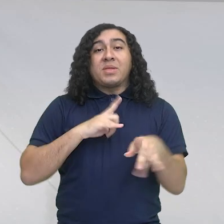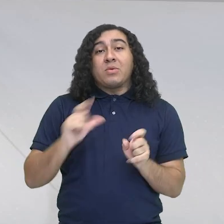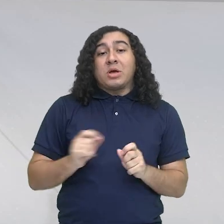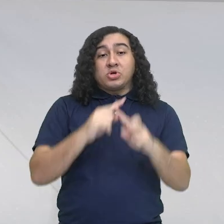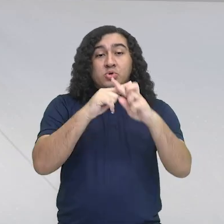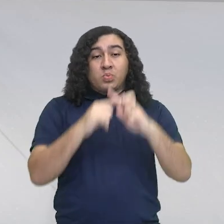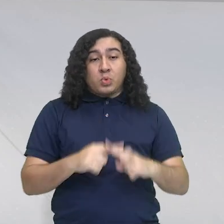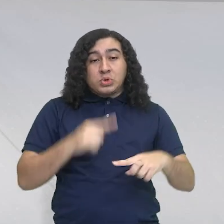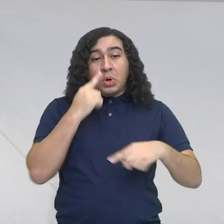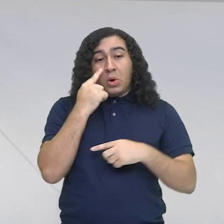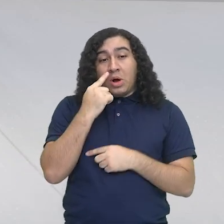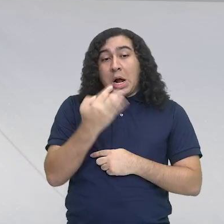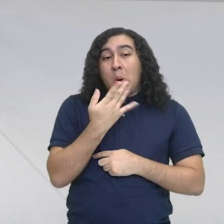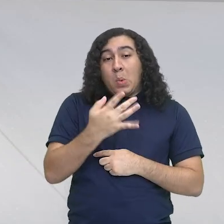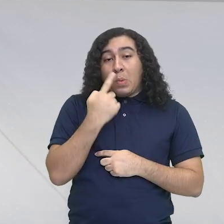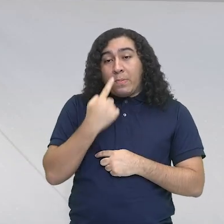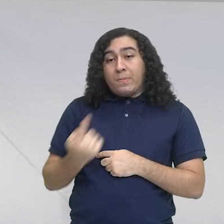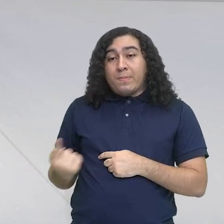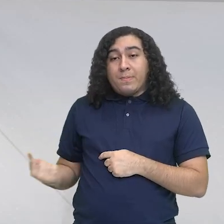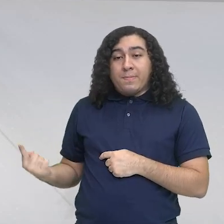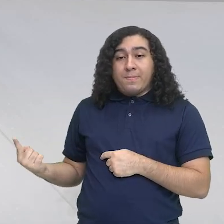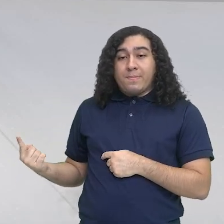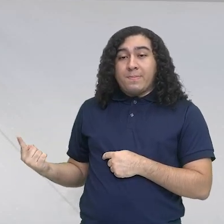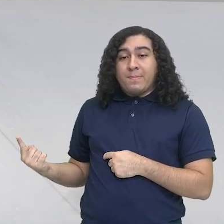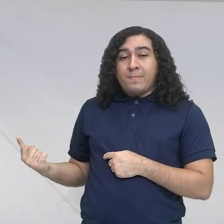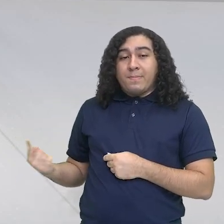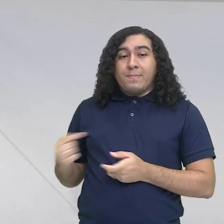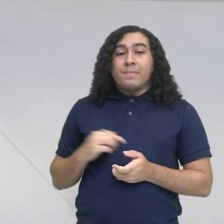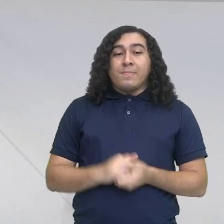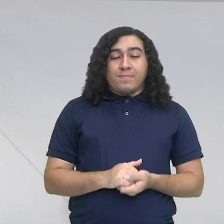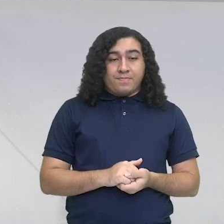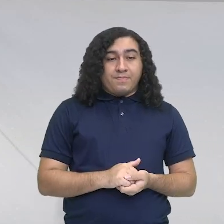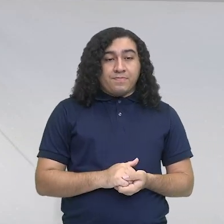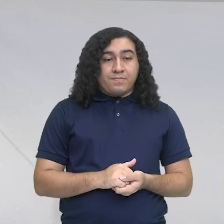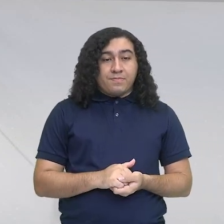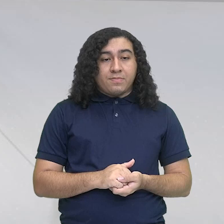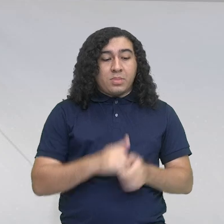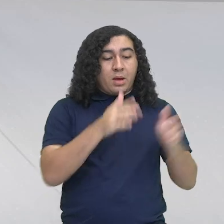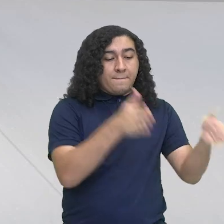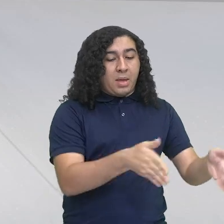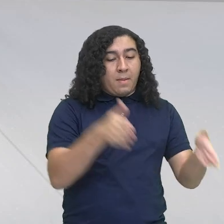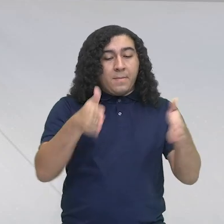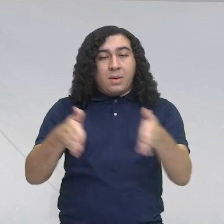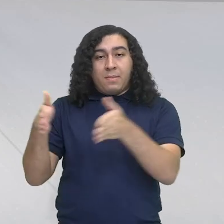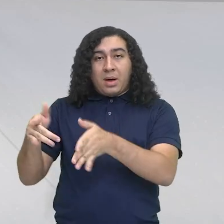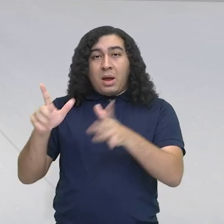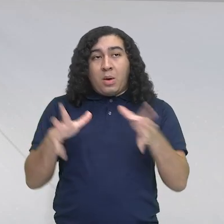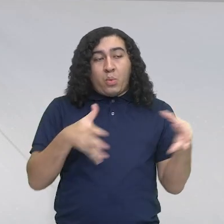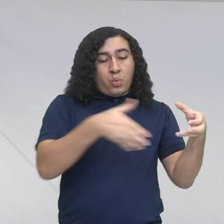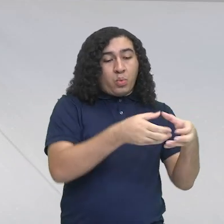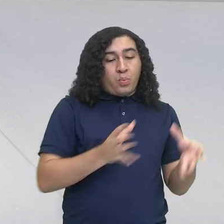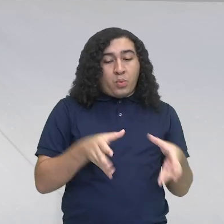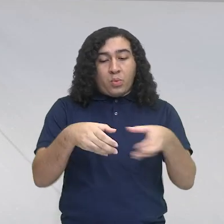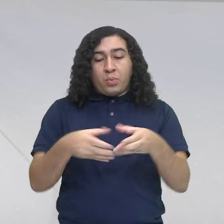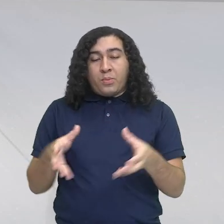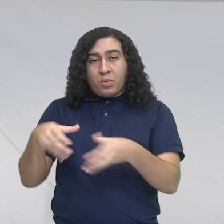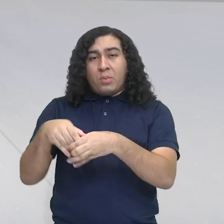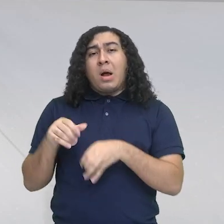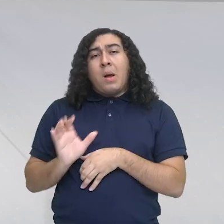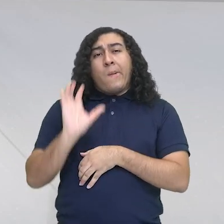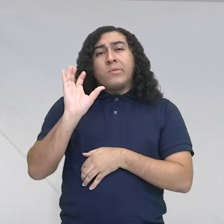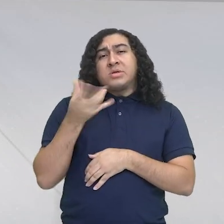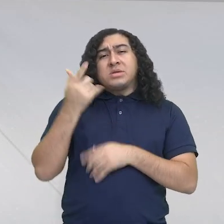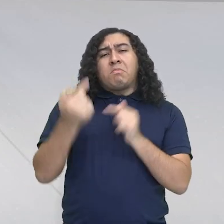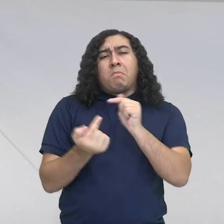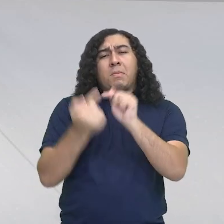é Guerreiros Mura, tradicional e flor matizada. Essa cultura, essa movimentação aconteceu desde a década